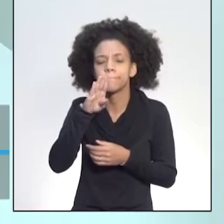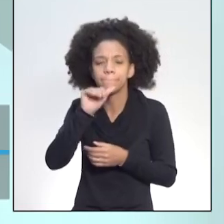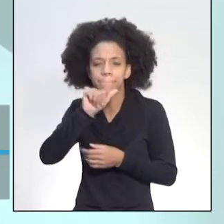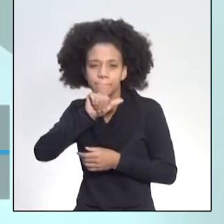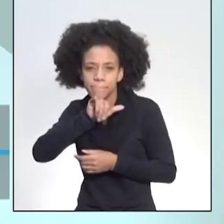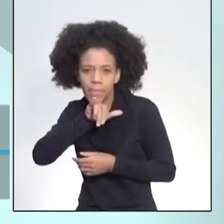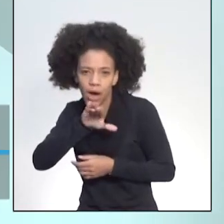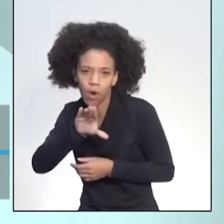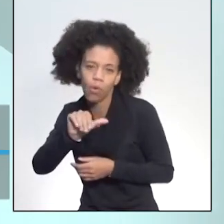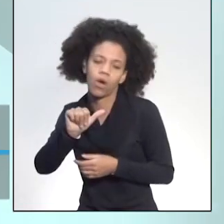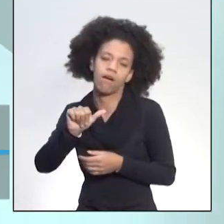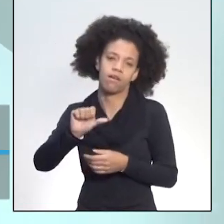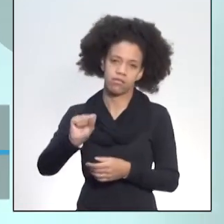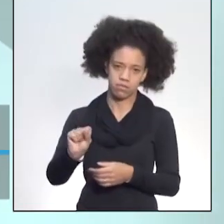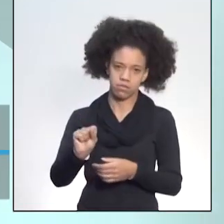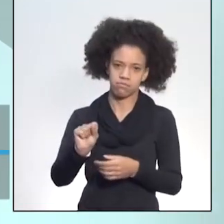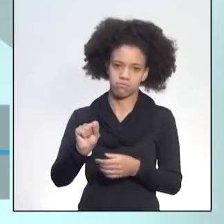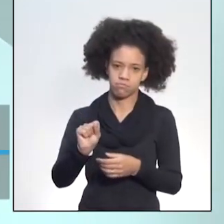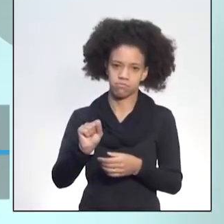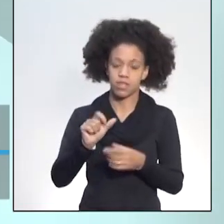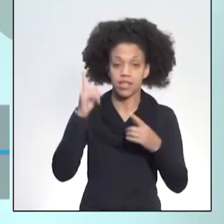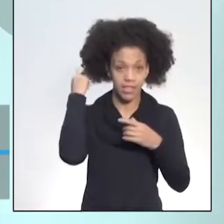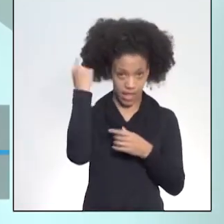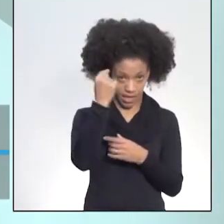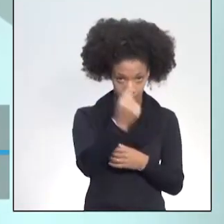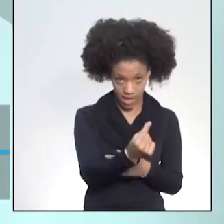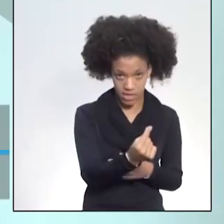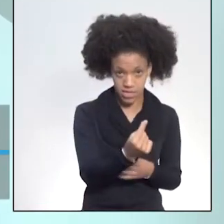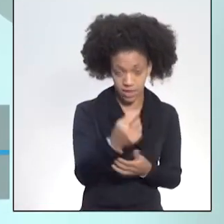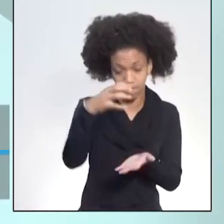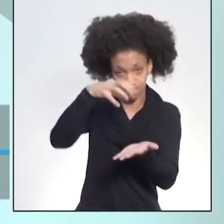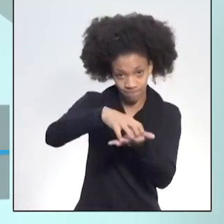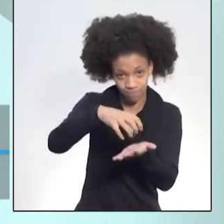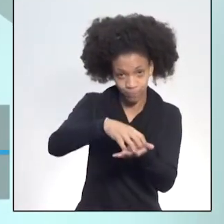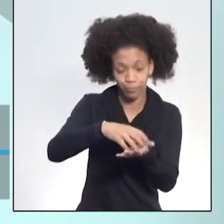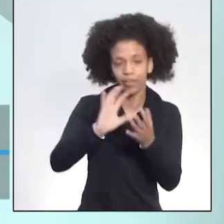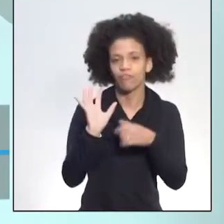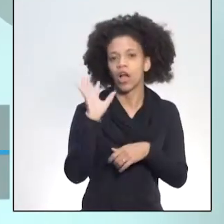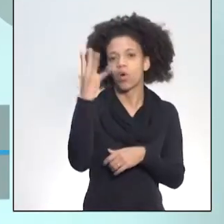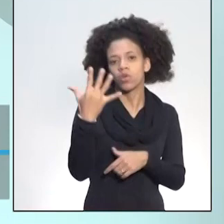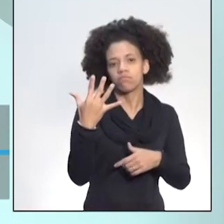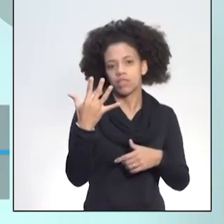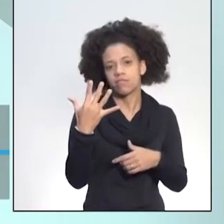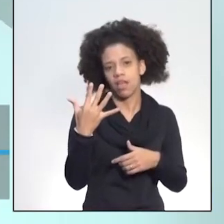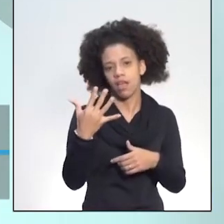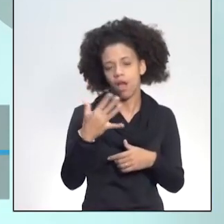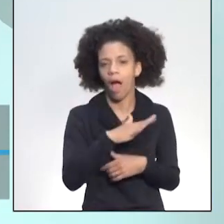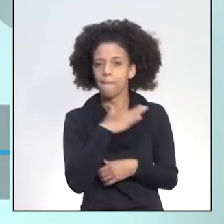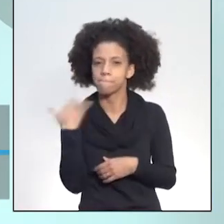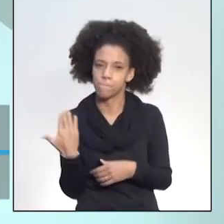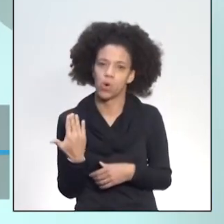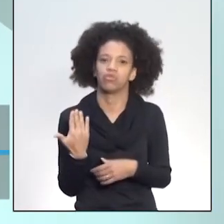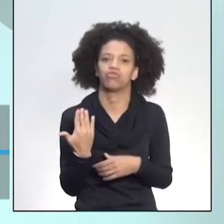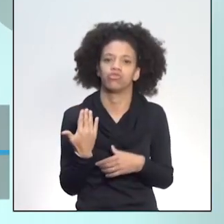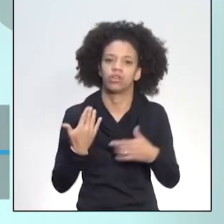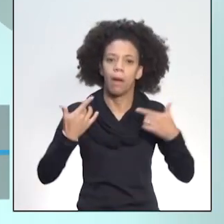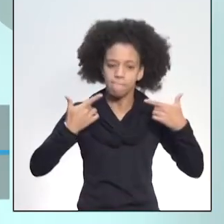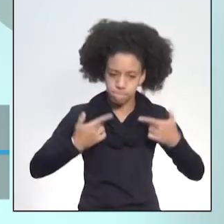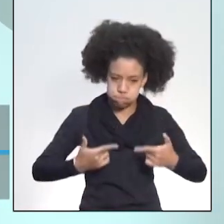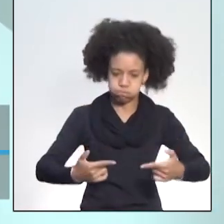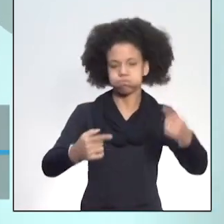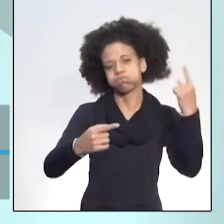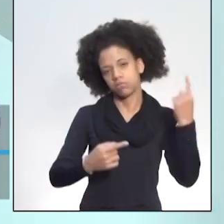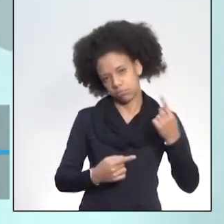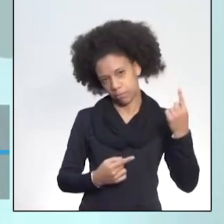próximo à Grécia, na Sérvia, capital Sarajevo, é que vai acontecer esse incidente que gerou a